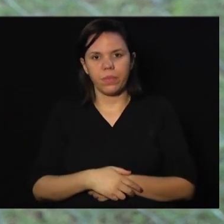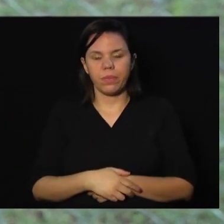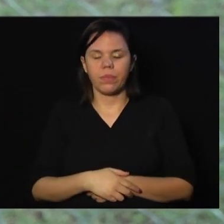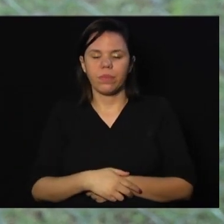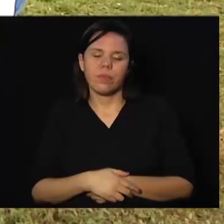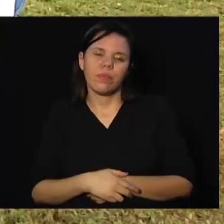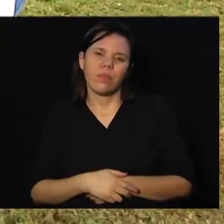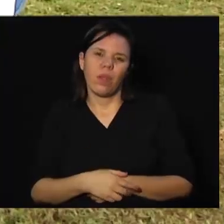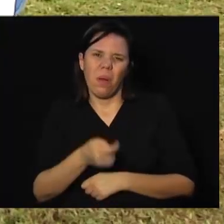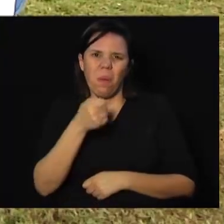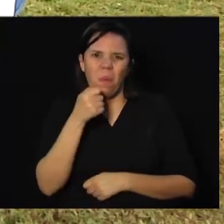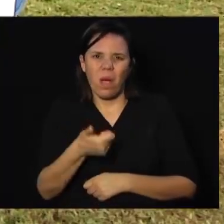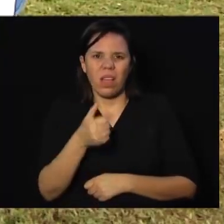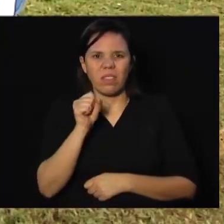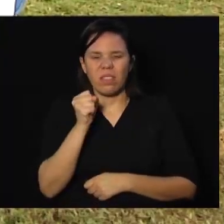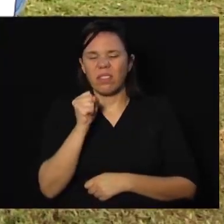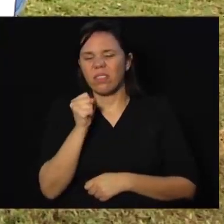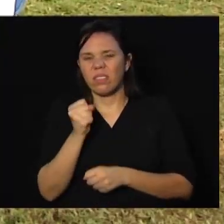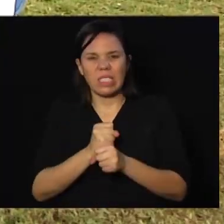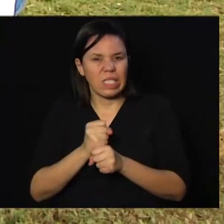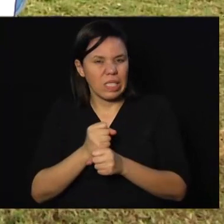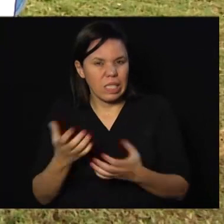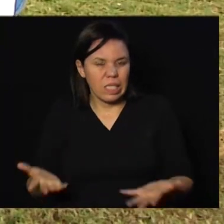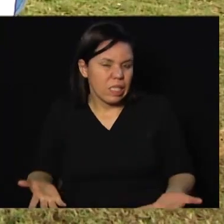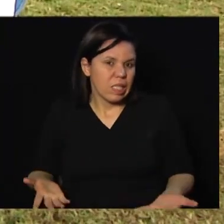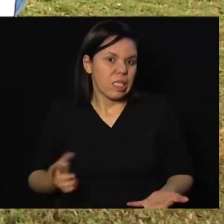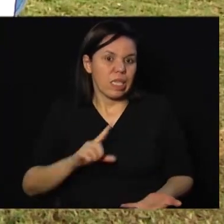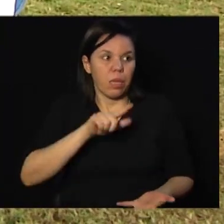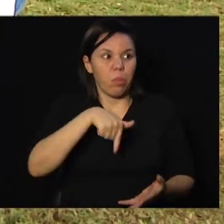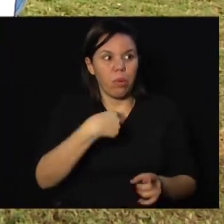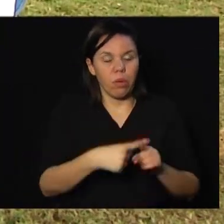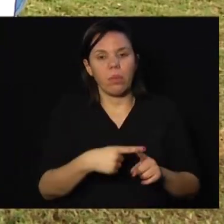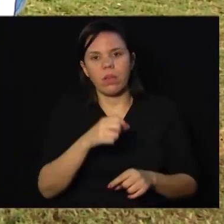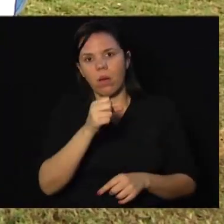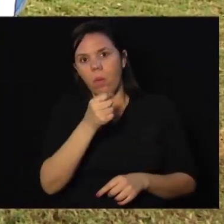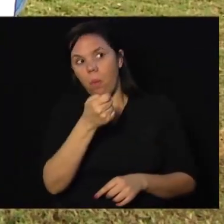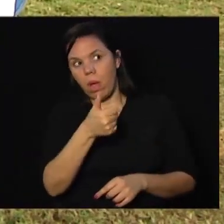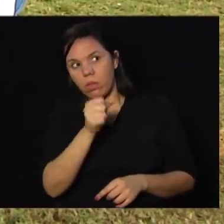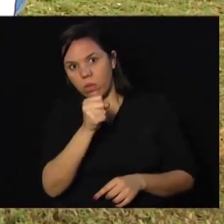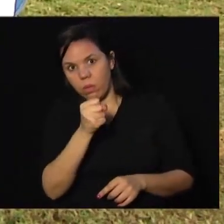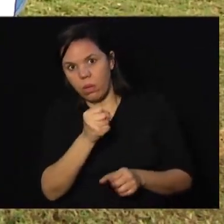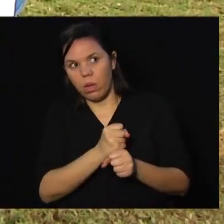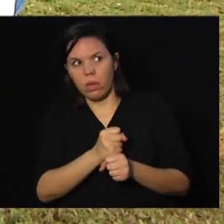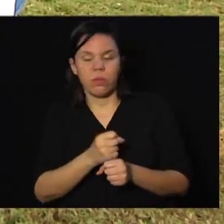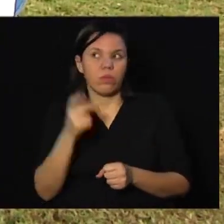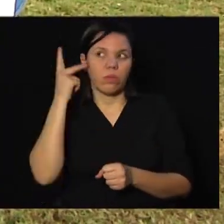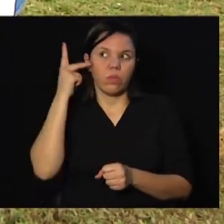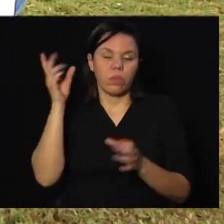fiquei quase 8 anos na Ponte Preta e mais quase 8 anos no São Paulo, né? O único